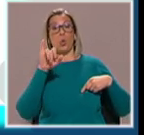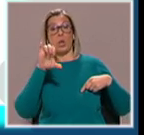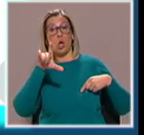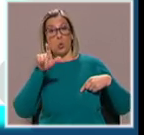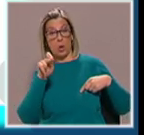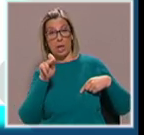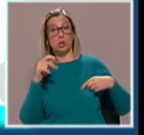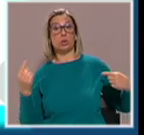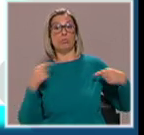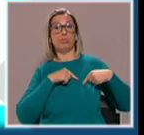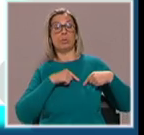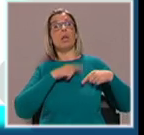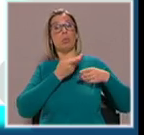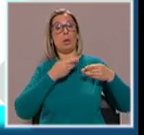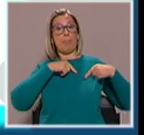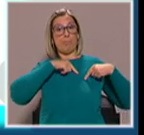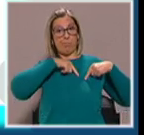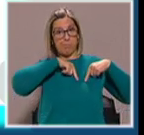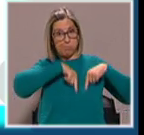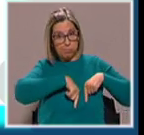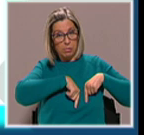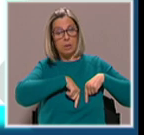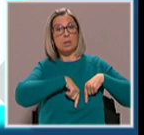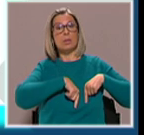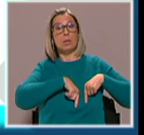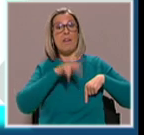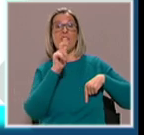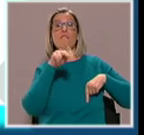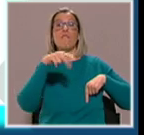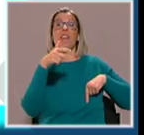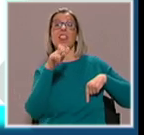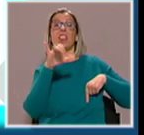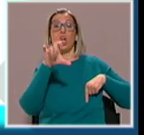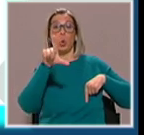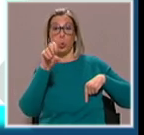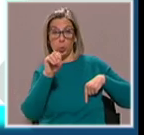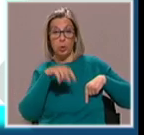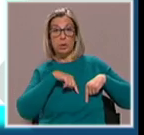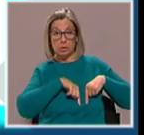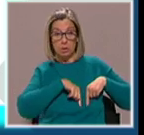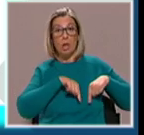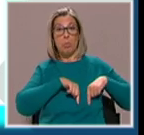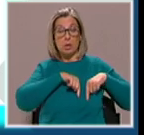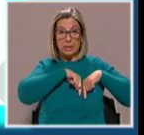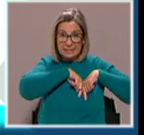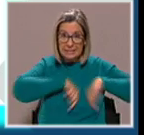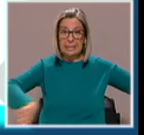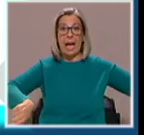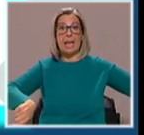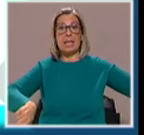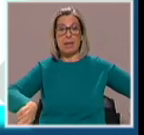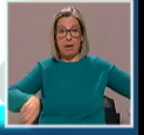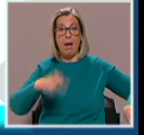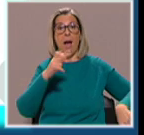sempre para os compartimentos, entre aspas, para as cavidades de baixo, que são os ventrículos. Dos ventrículos depois o sangue sai do coração